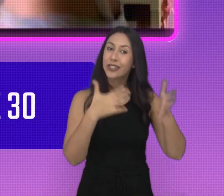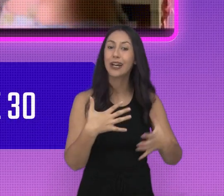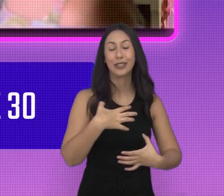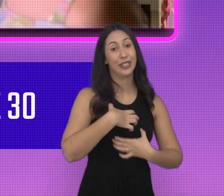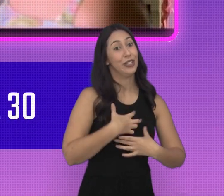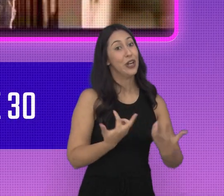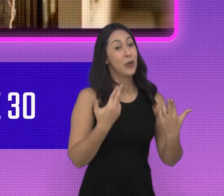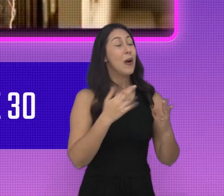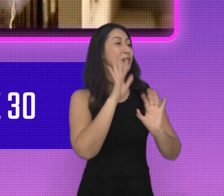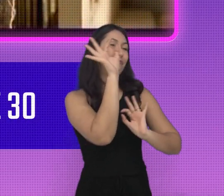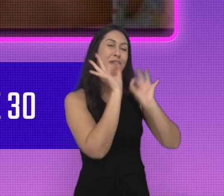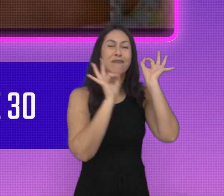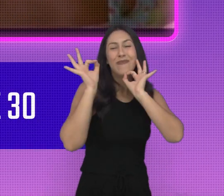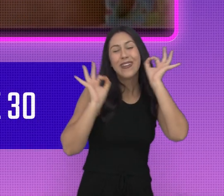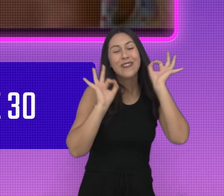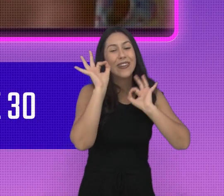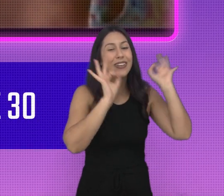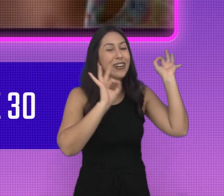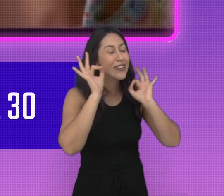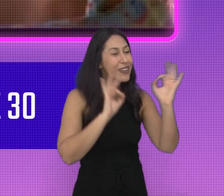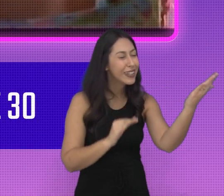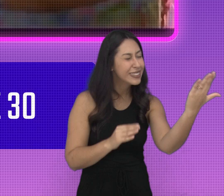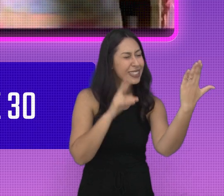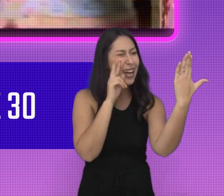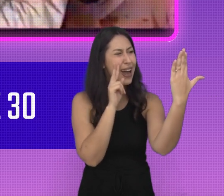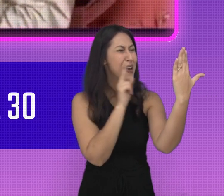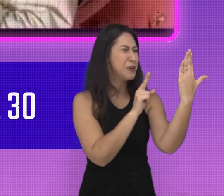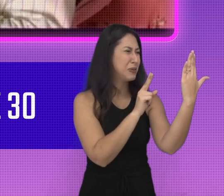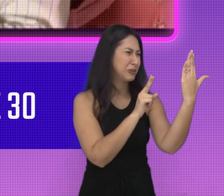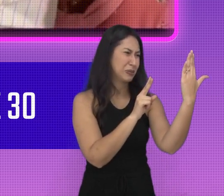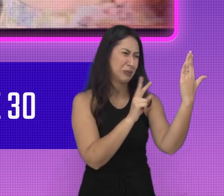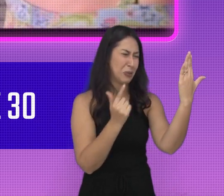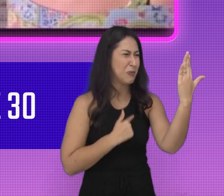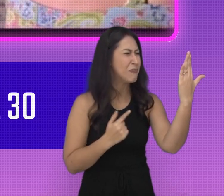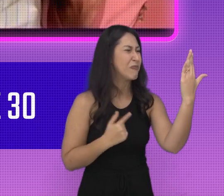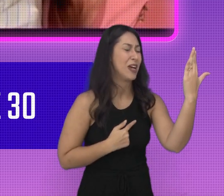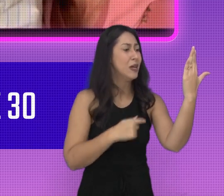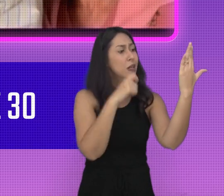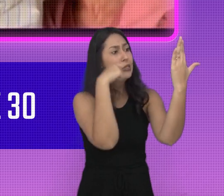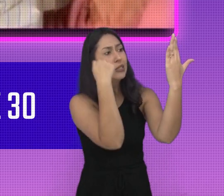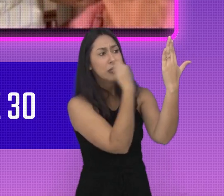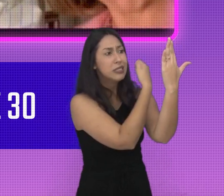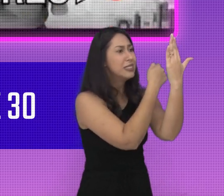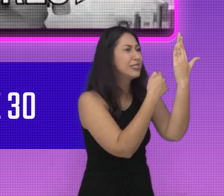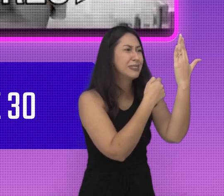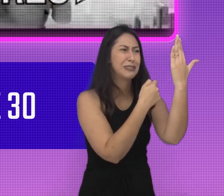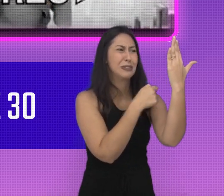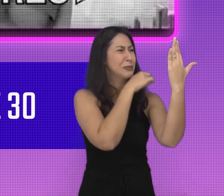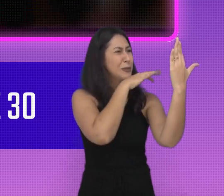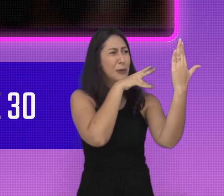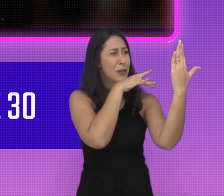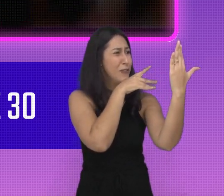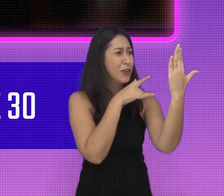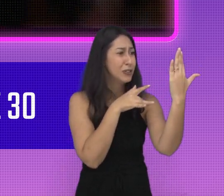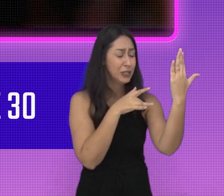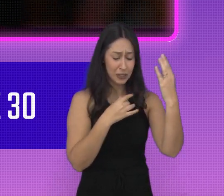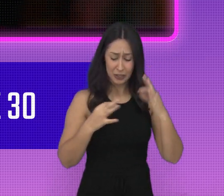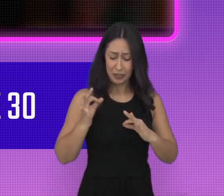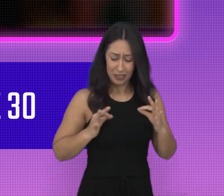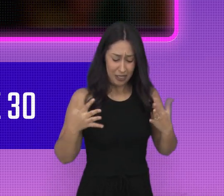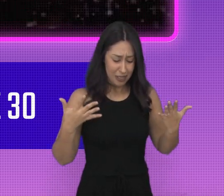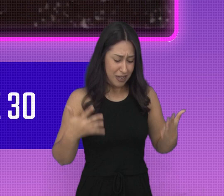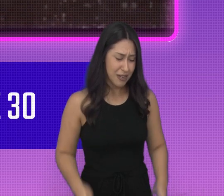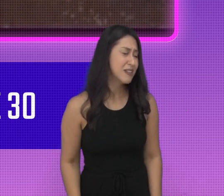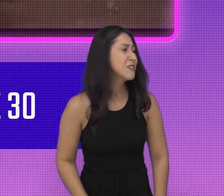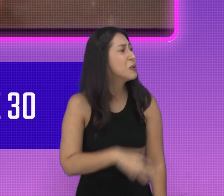aquele momento da Jenna que você se arruma, e você não sente que tá bom. Você passa maquiagem e você fala, nossa, a maquiagem tá horrível.